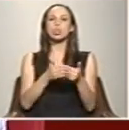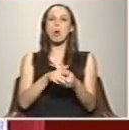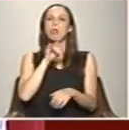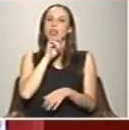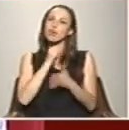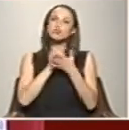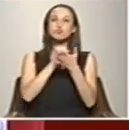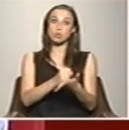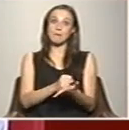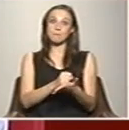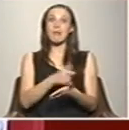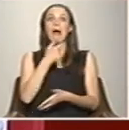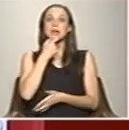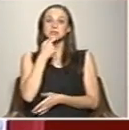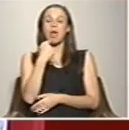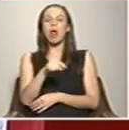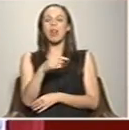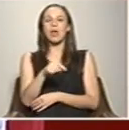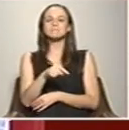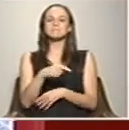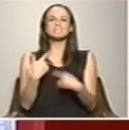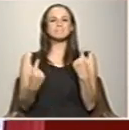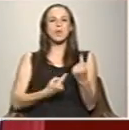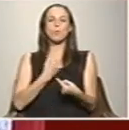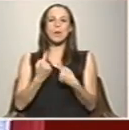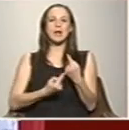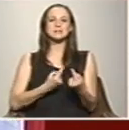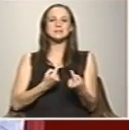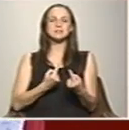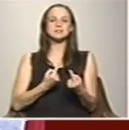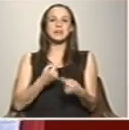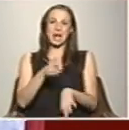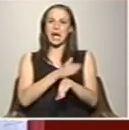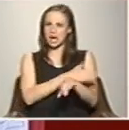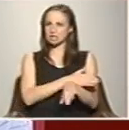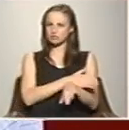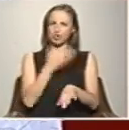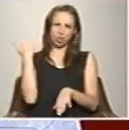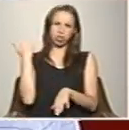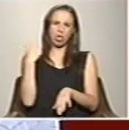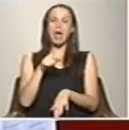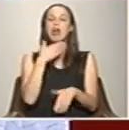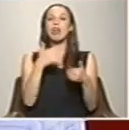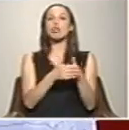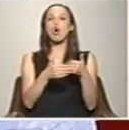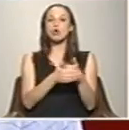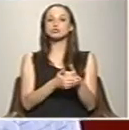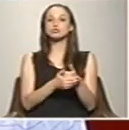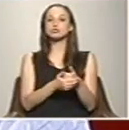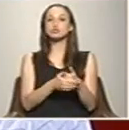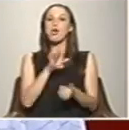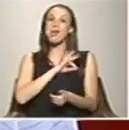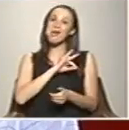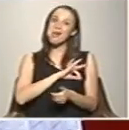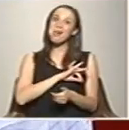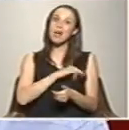mais se eles também tivessem algumas... Havia antes, ainda não há muito tempo, idosos que com o seu pé de meia dava para